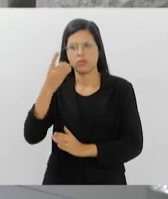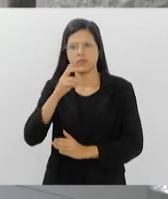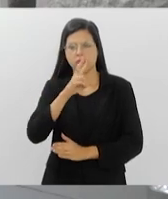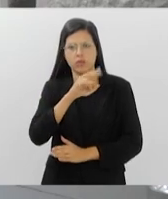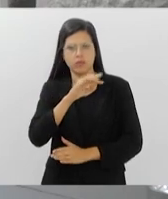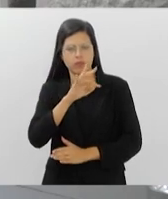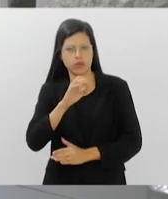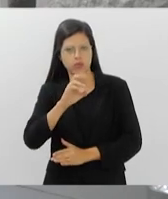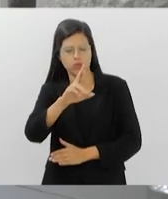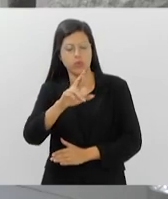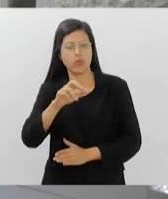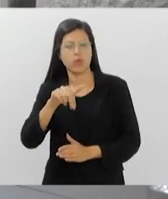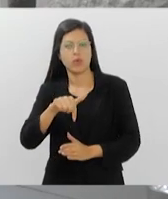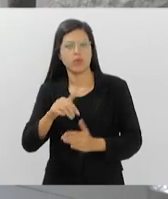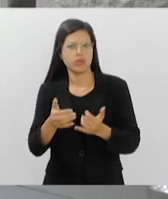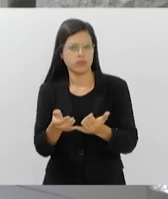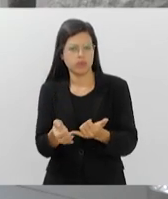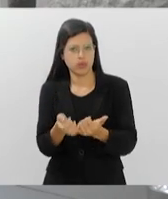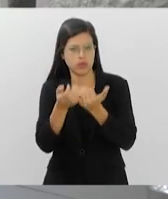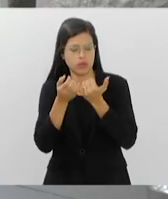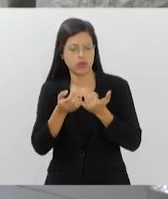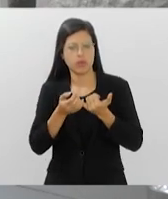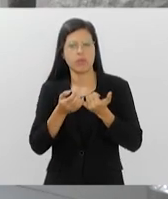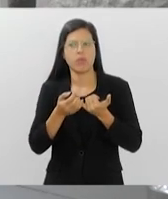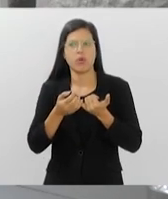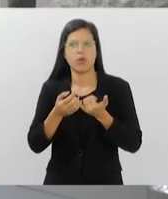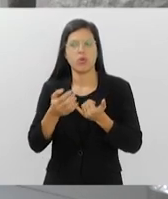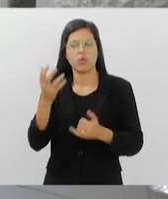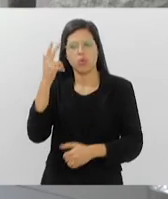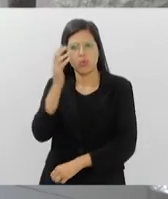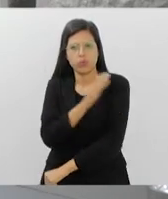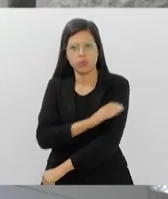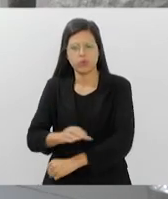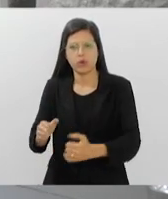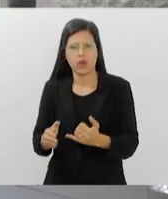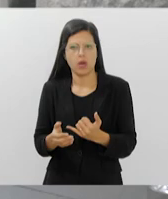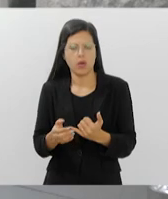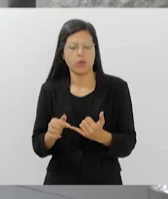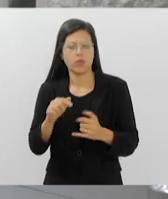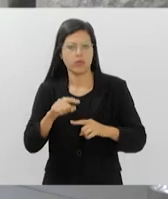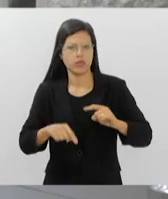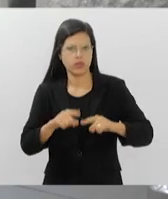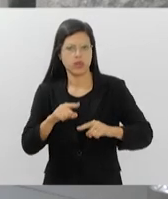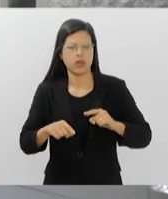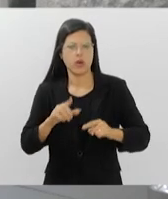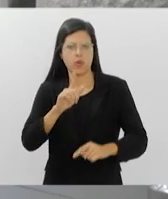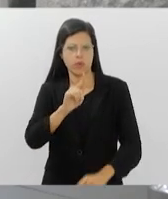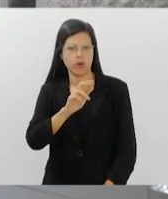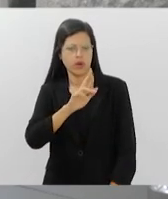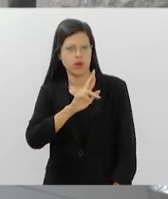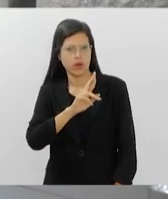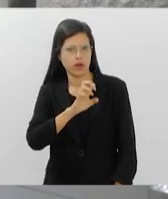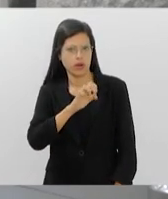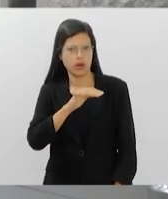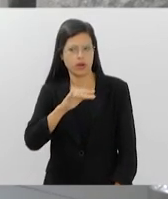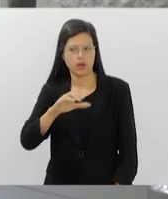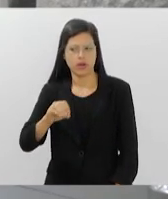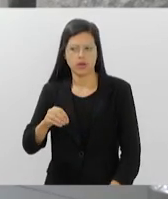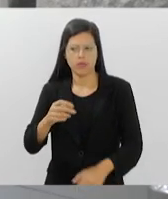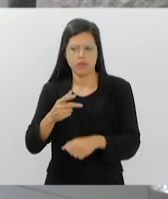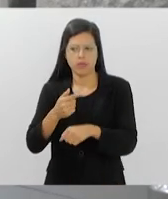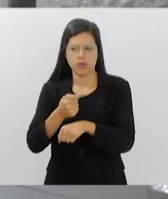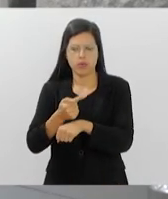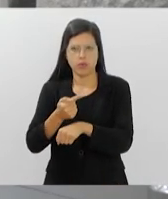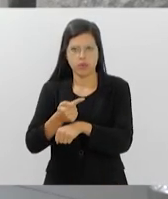Júnior, que declara como patrimônio cultural e material do Estado do Rio de Janeiro, Grêmio Recreativo Cultural, Escola de Samba Sabiá,